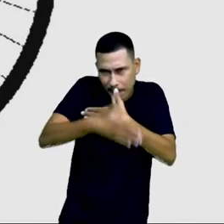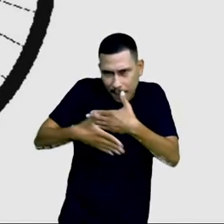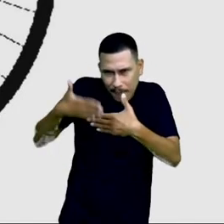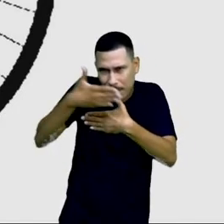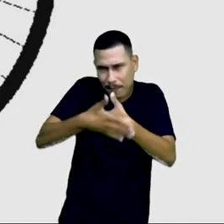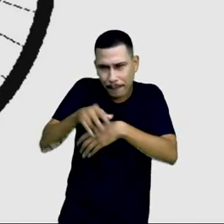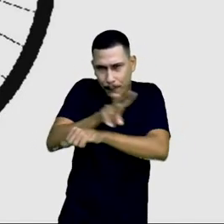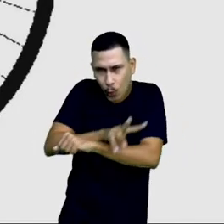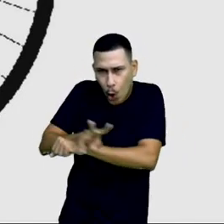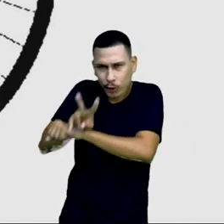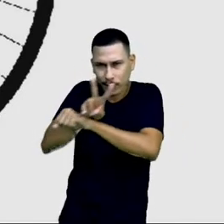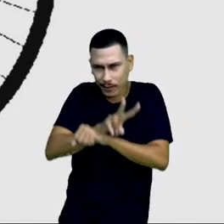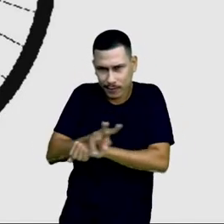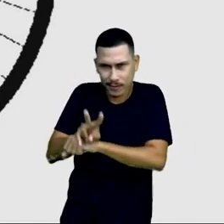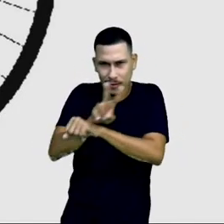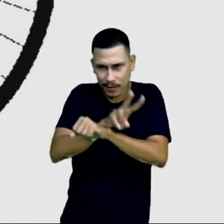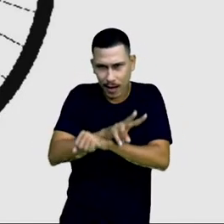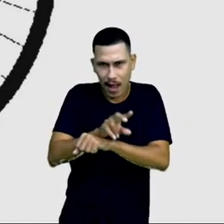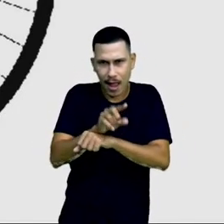tem uma função